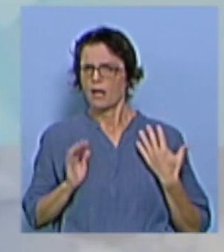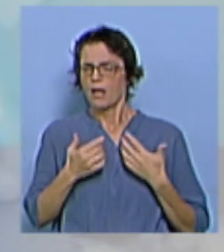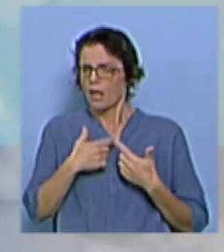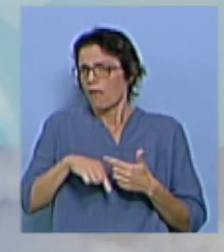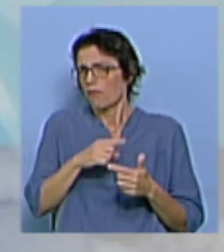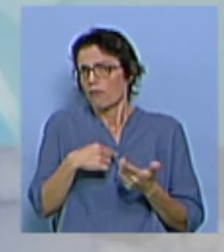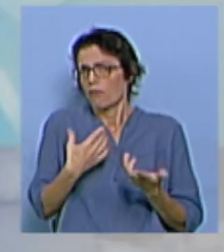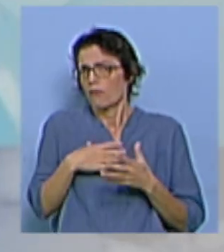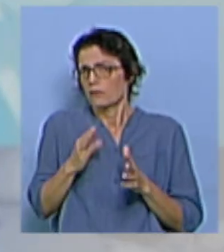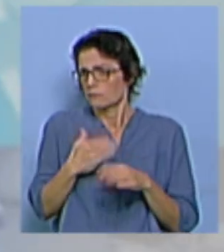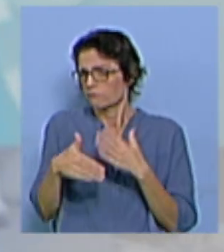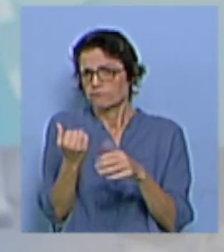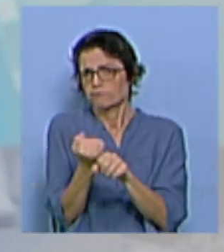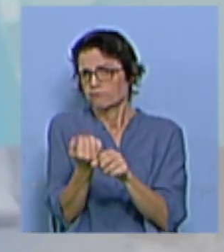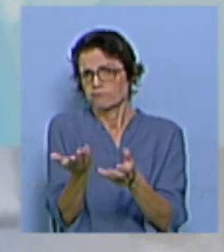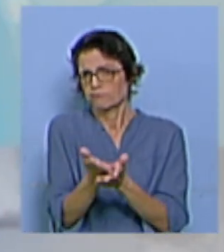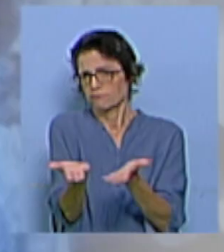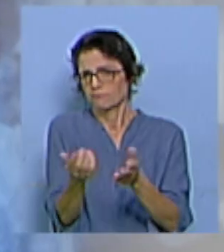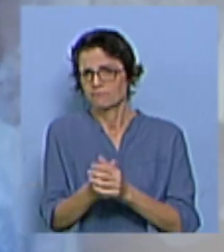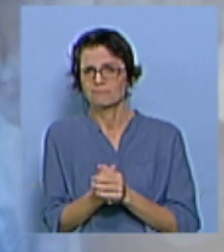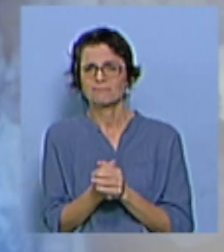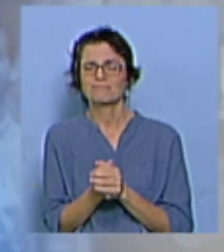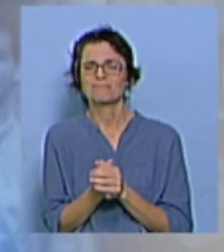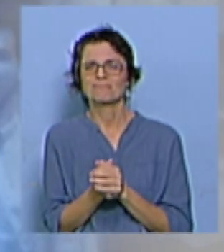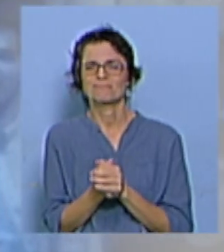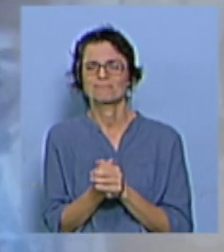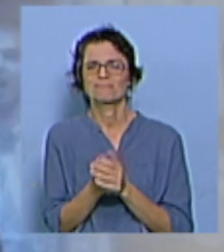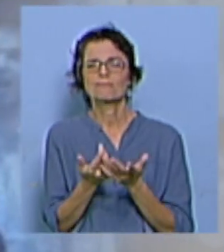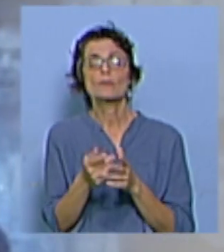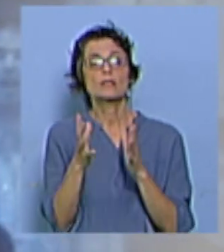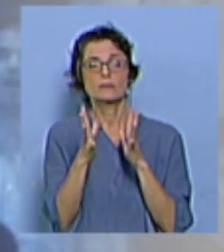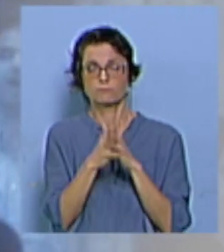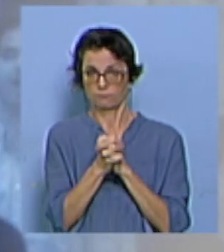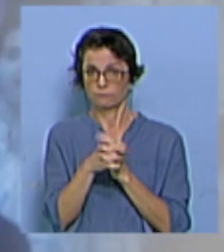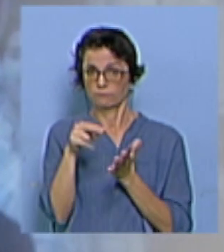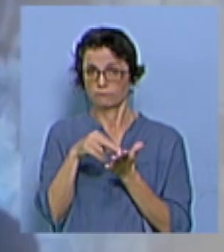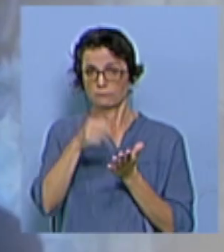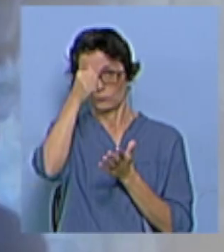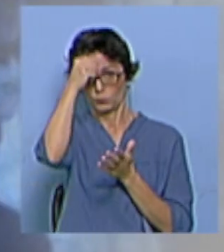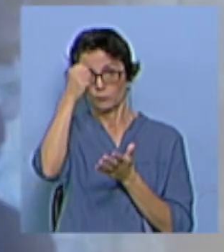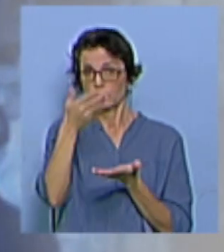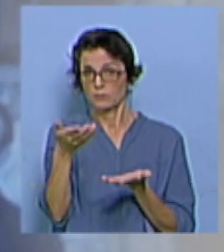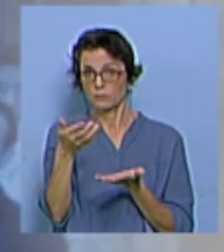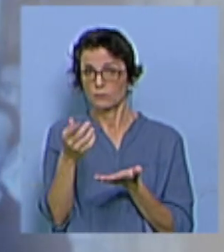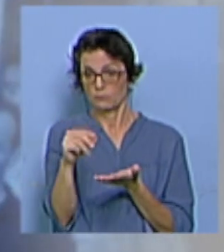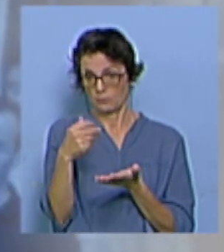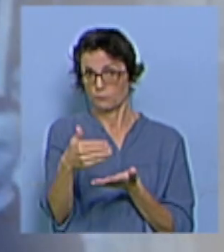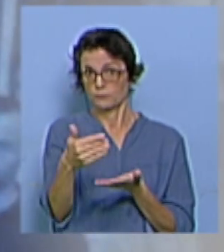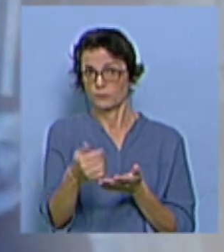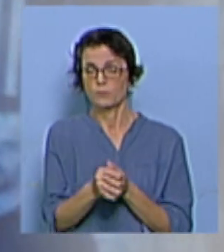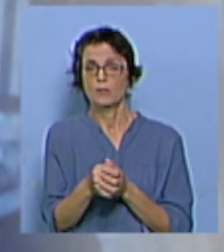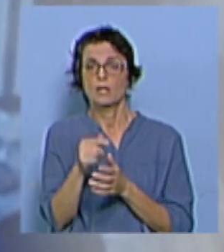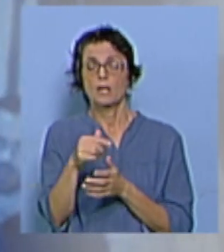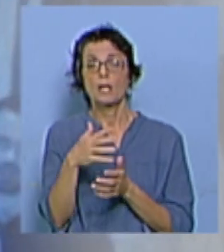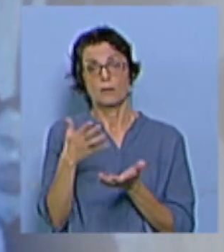queremos continuar a fazer. E continuam-se a celebrar as Eucaristias em cada domingo, também neste, Sim. não é? O nosso propósito